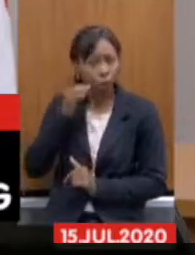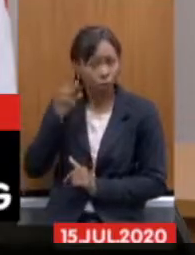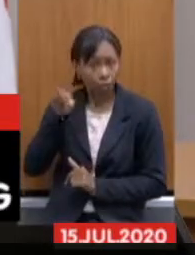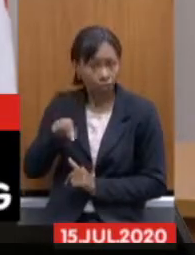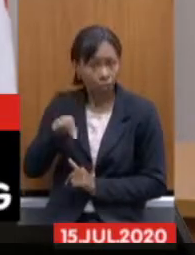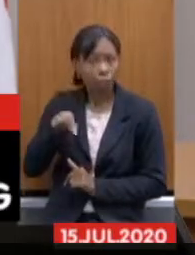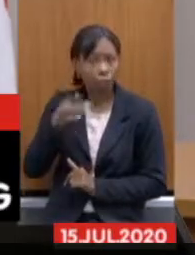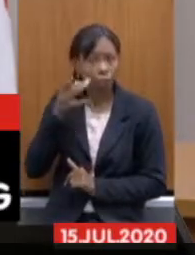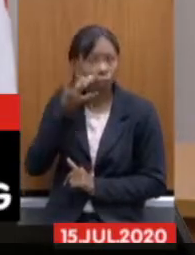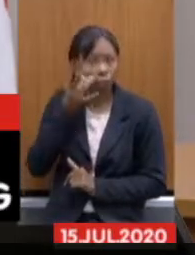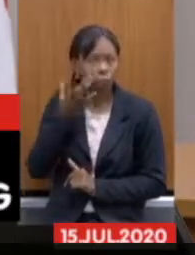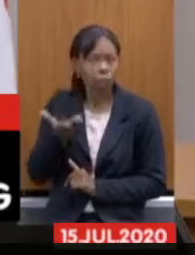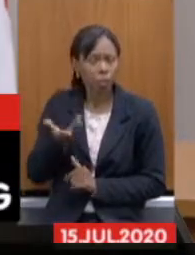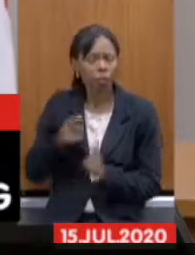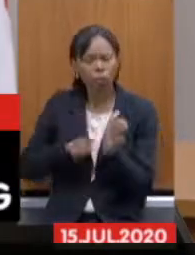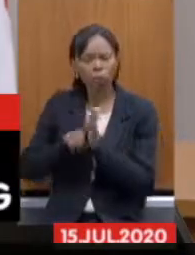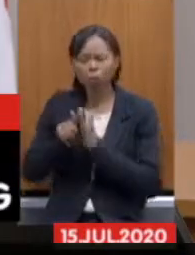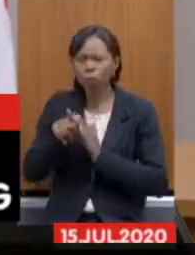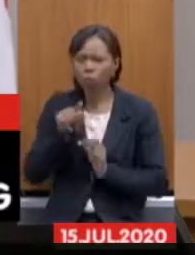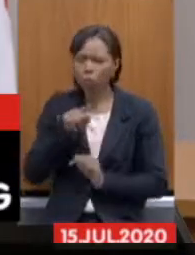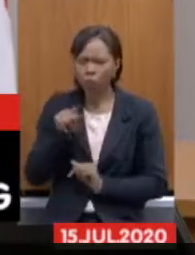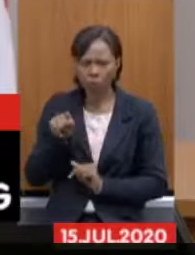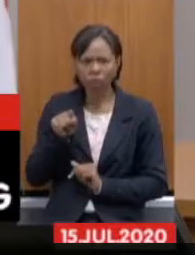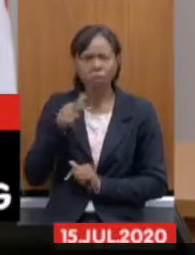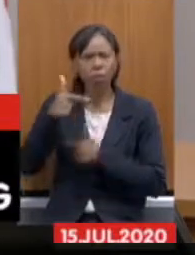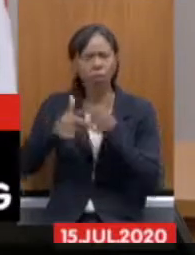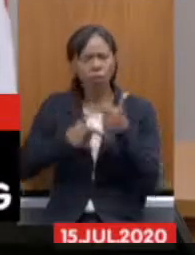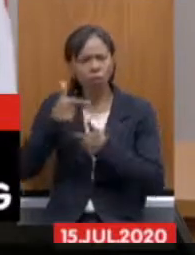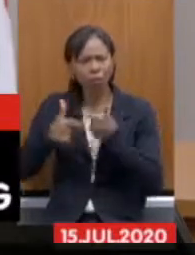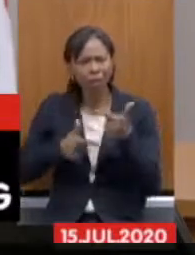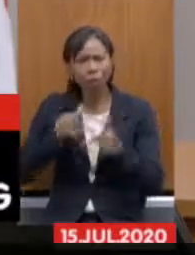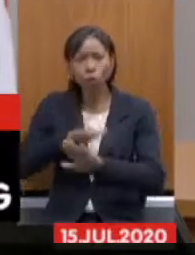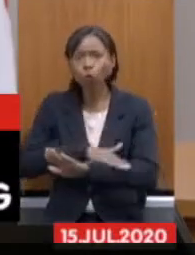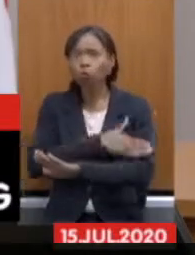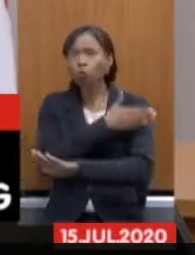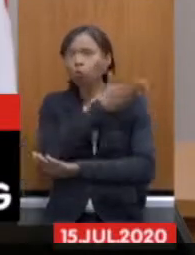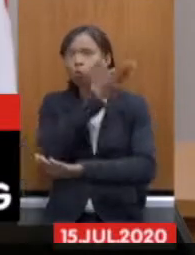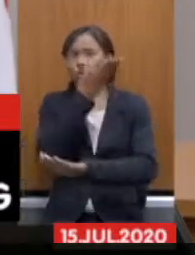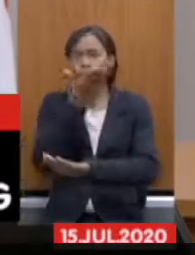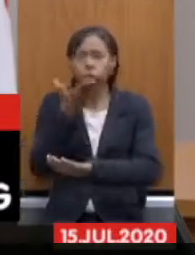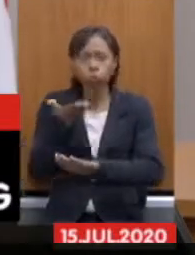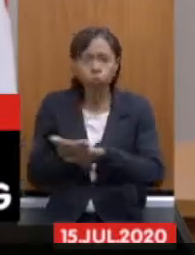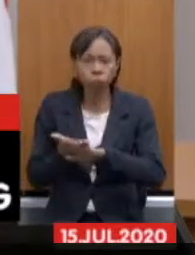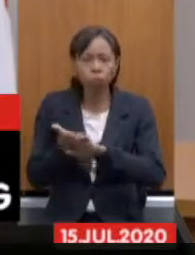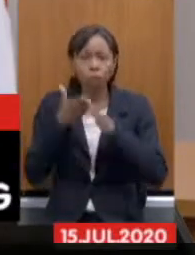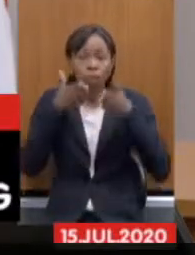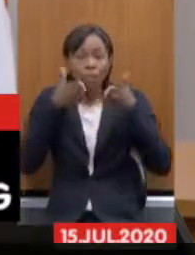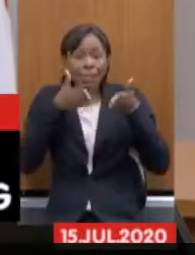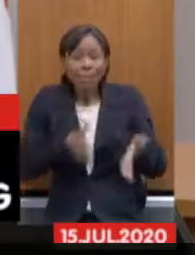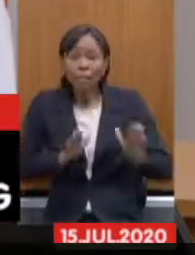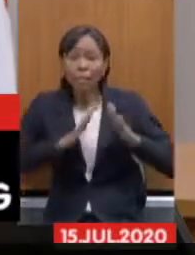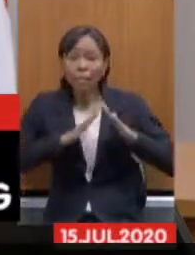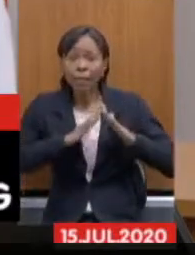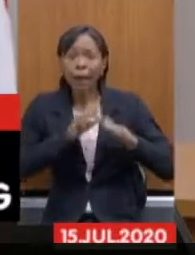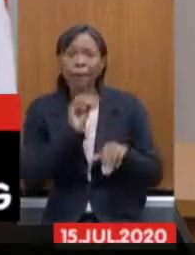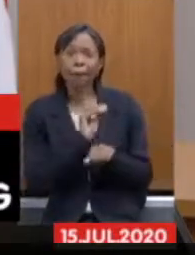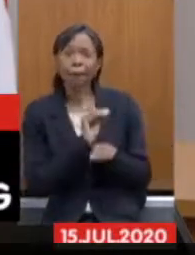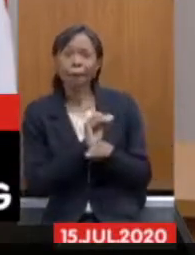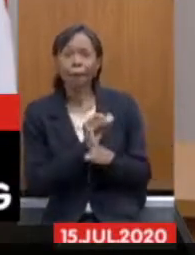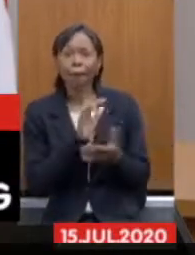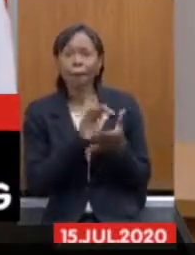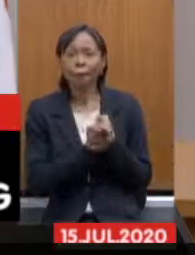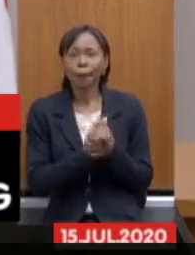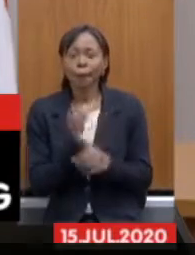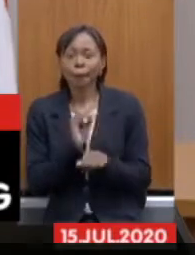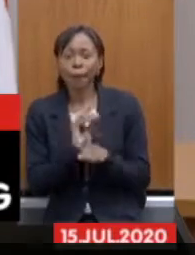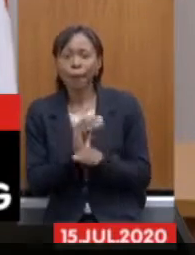e as mulheres aqui presente que trabalham o dia inteiro chegou em casa ainda tem que cuidar do marido e